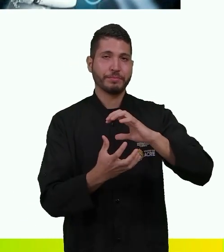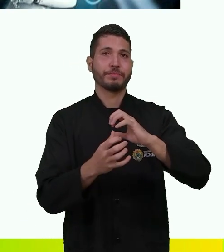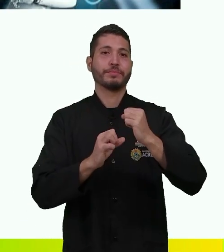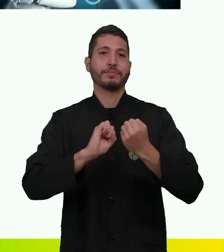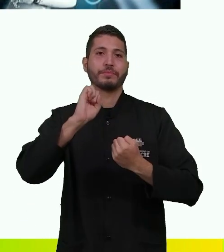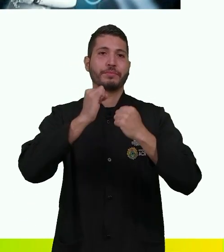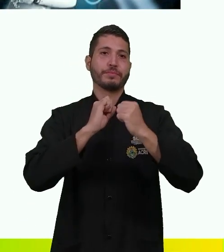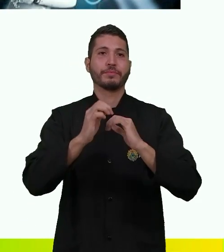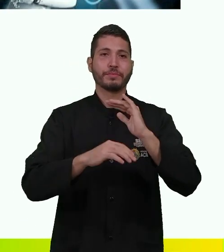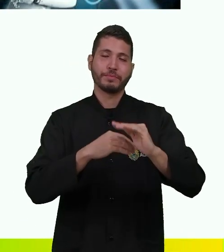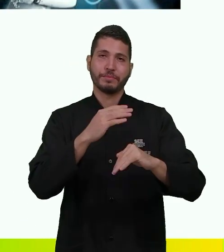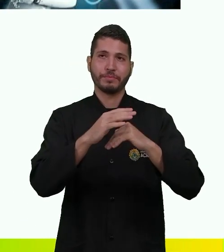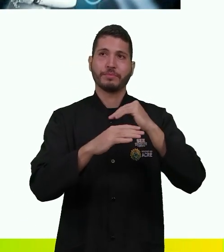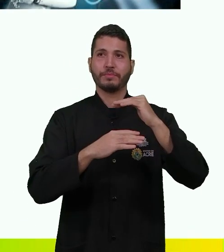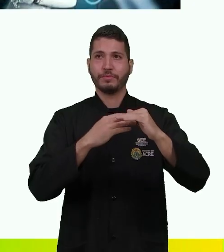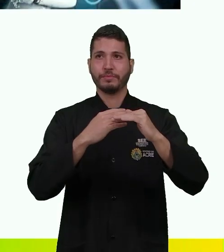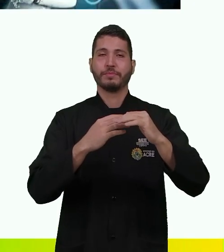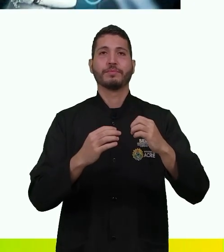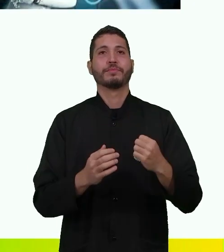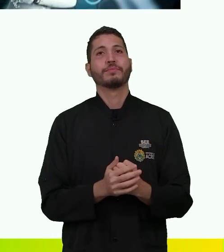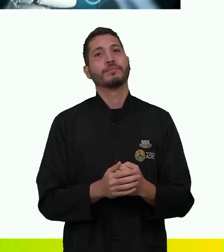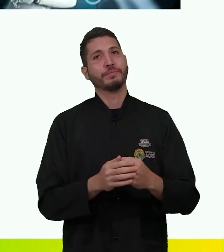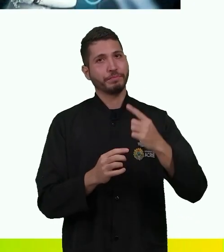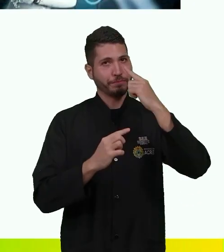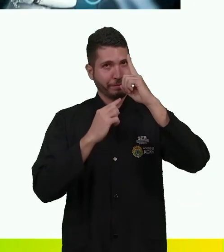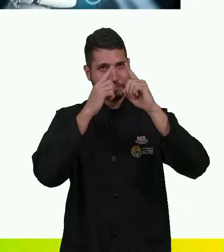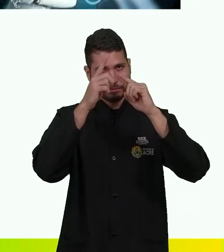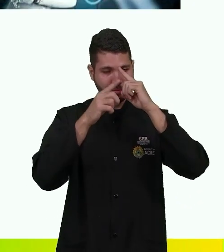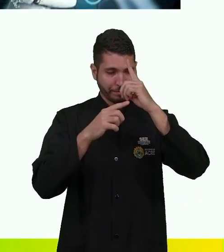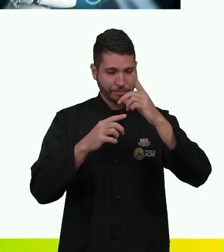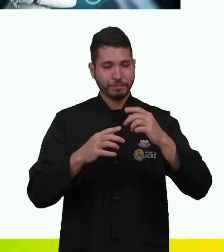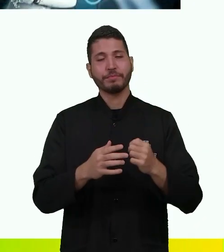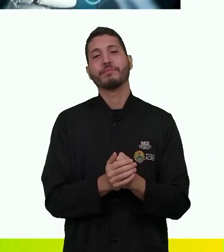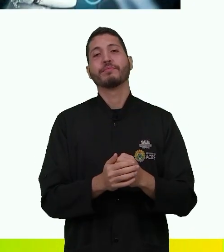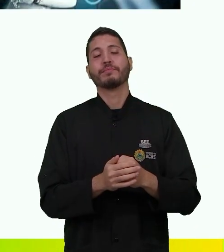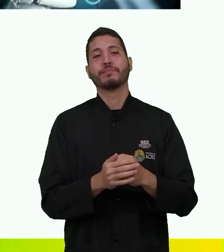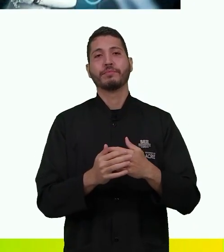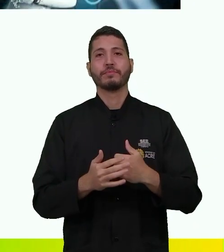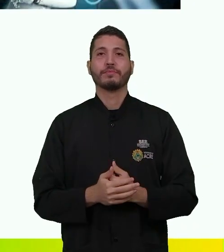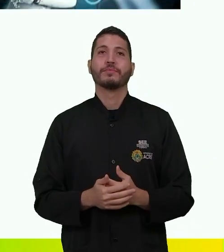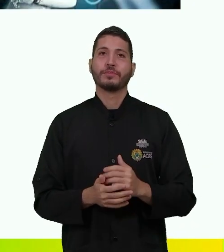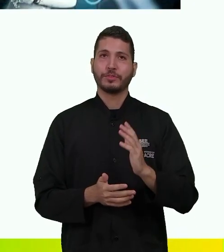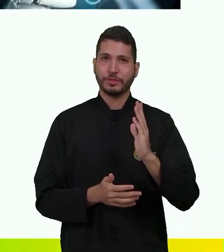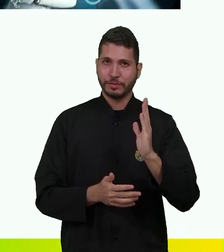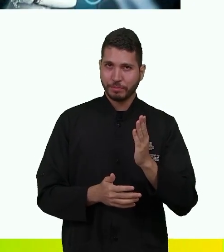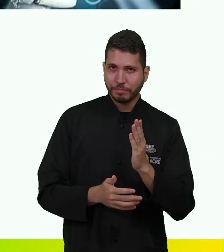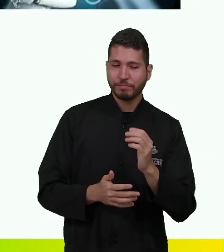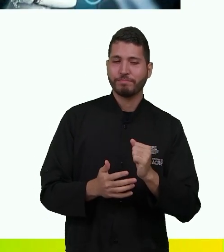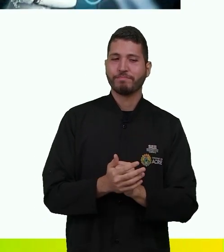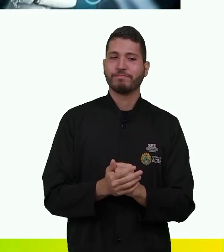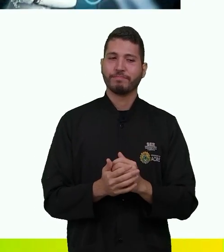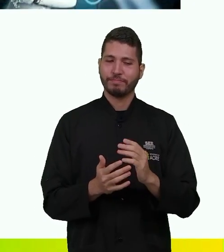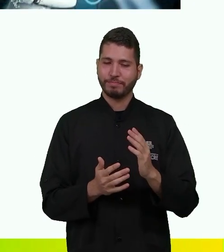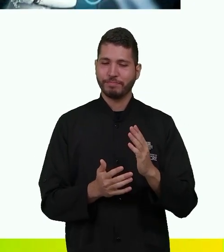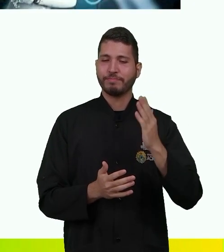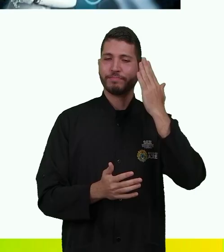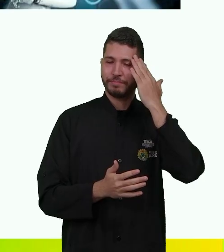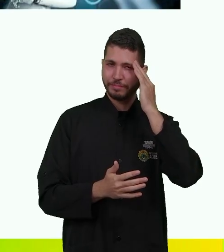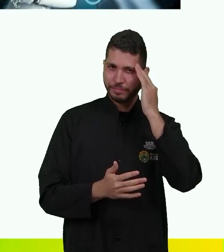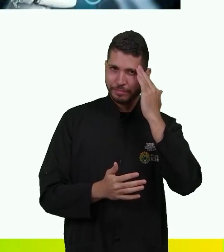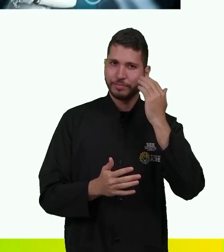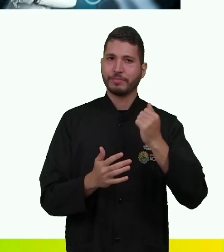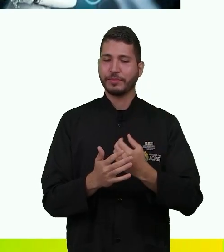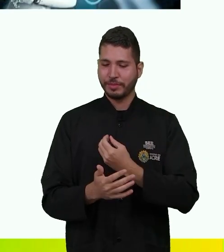Esse desenvolvimento, essas inovações, nós vimos toda a parte boa. A forma de vida do ser